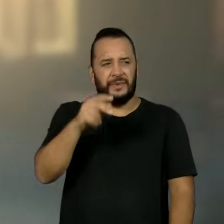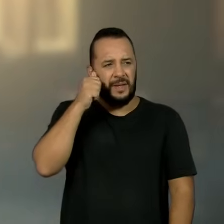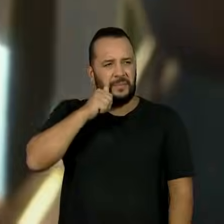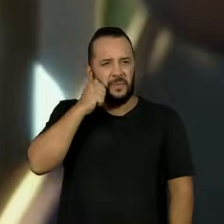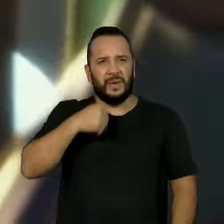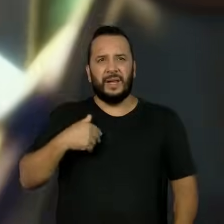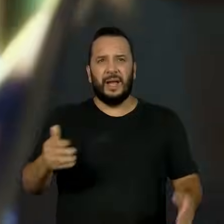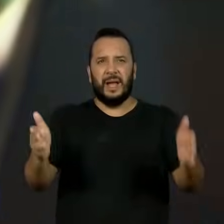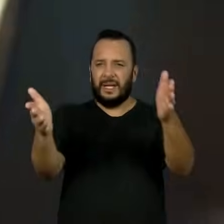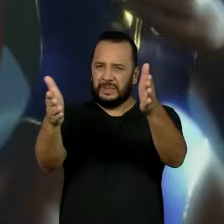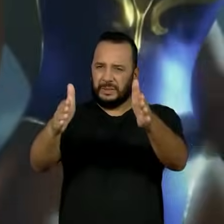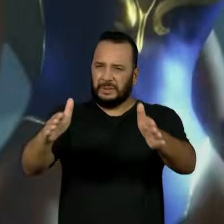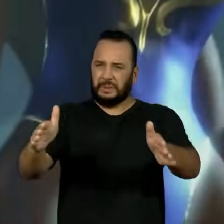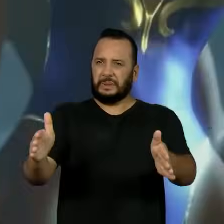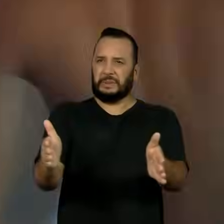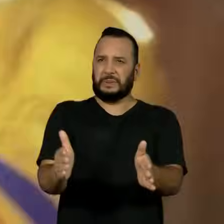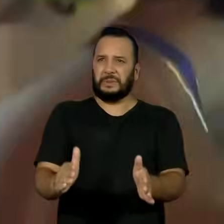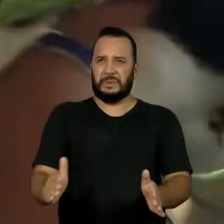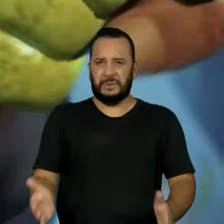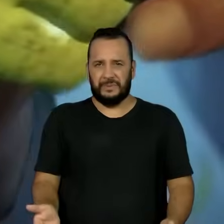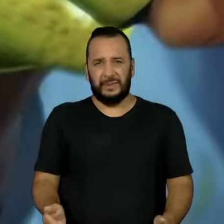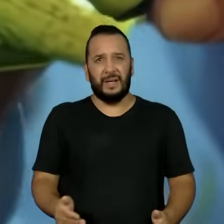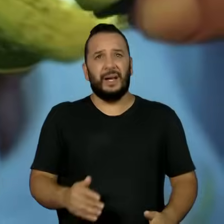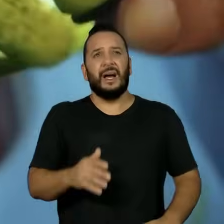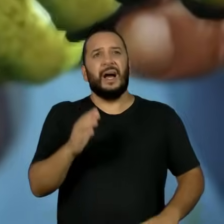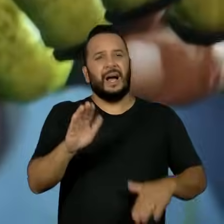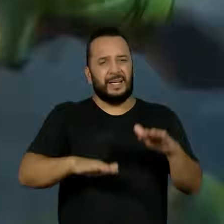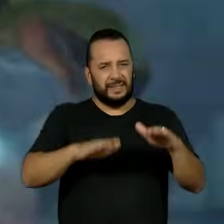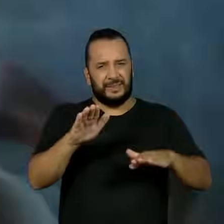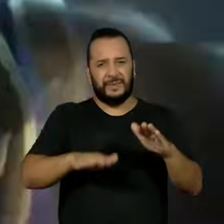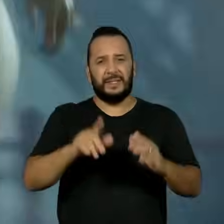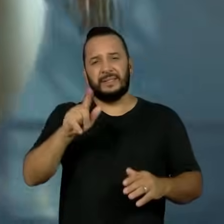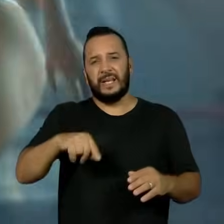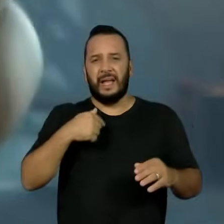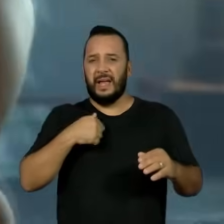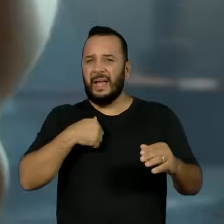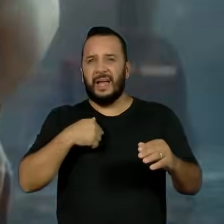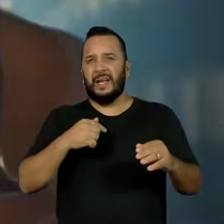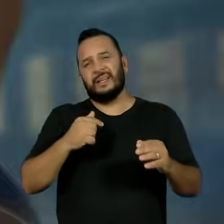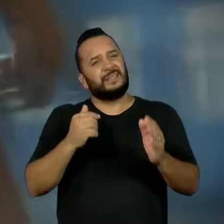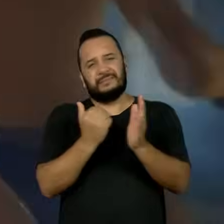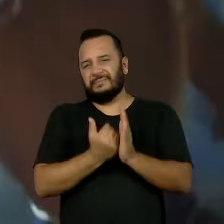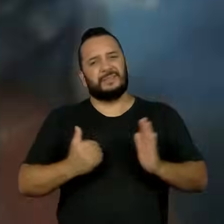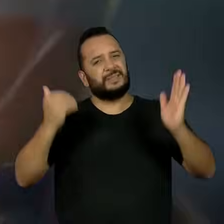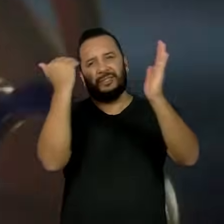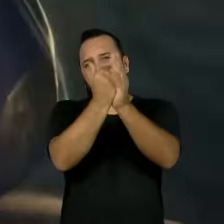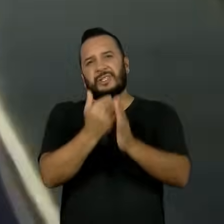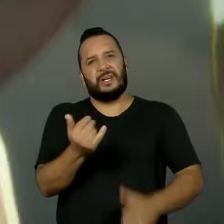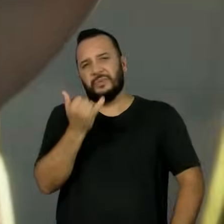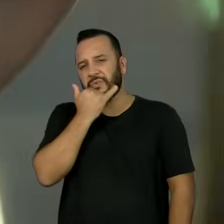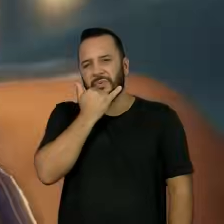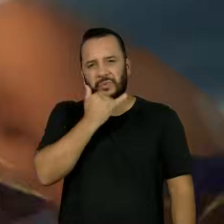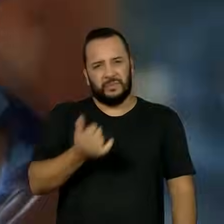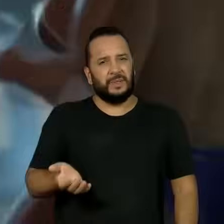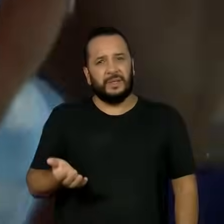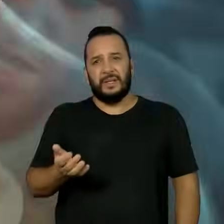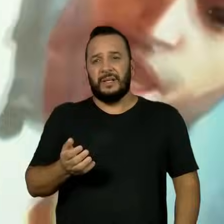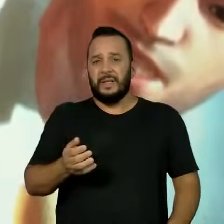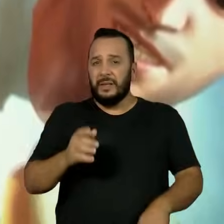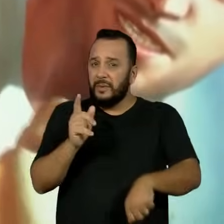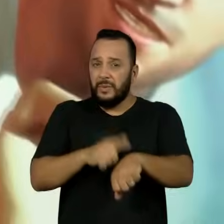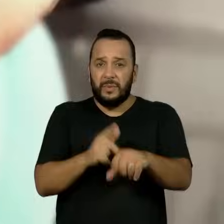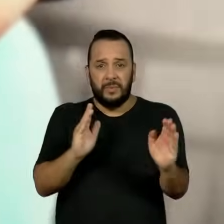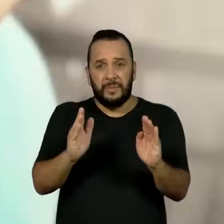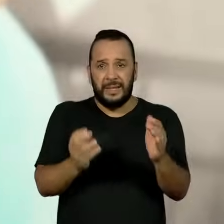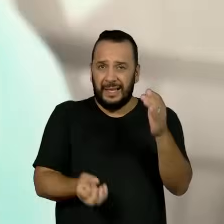de um jeito que, às vezes, mesmo que seja fantasia, extrapola um pouco, sabe? E no desenvolvimento eu acho que